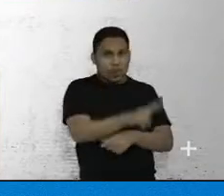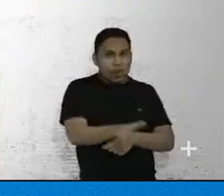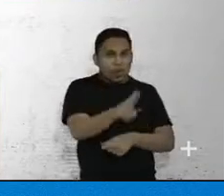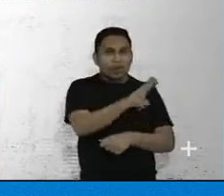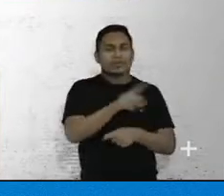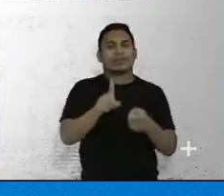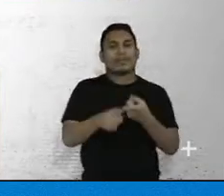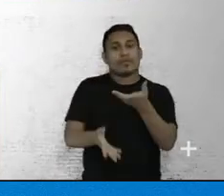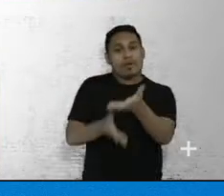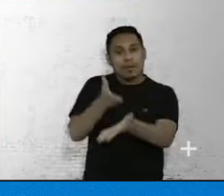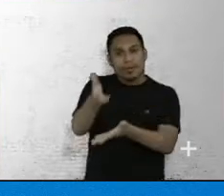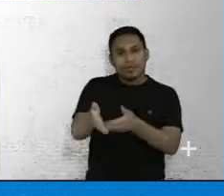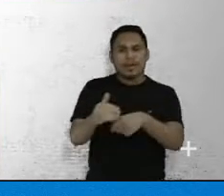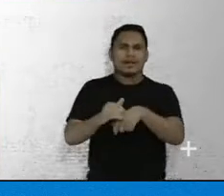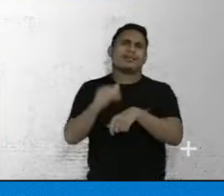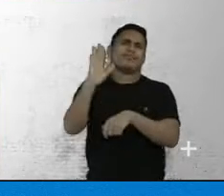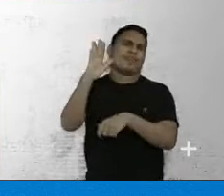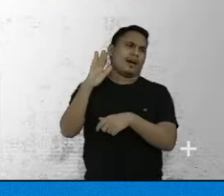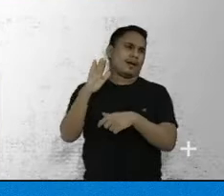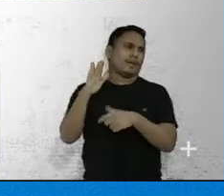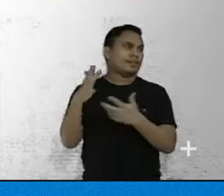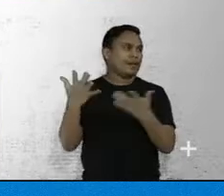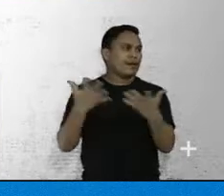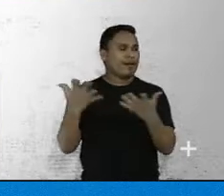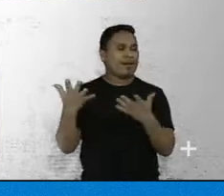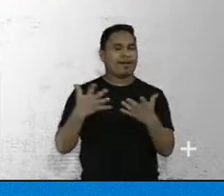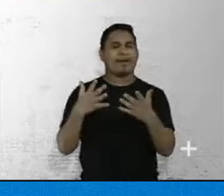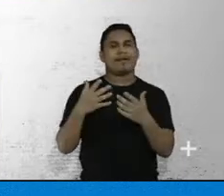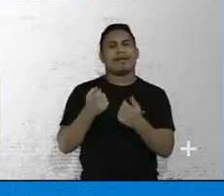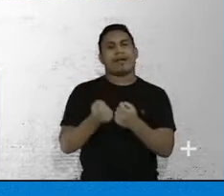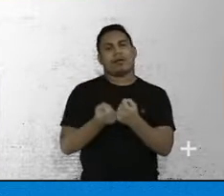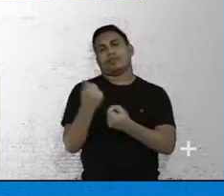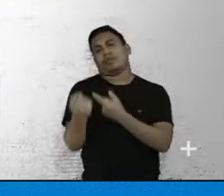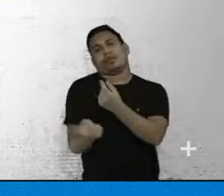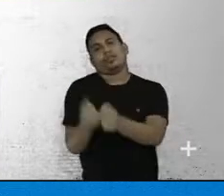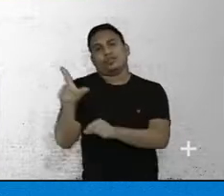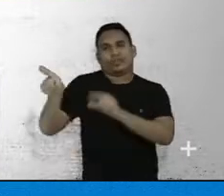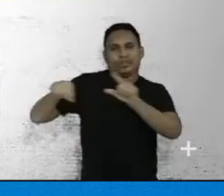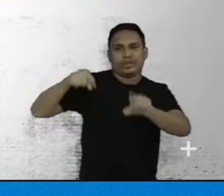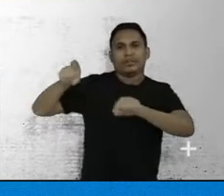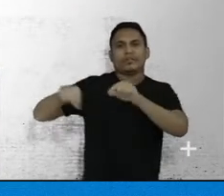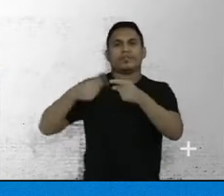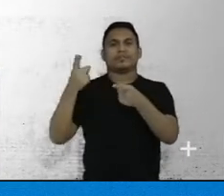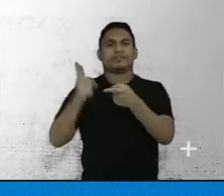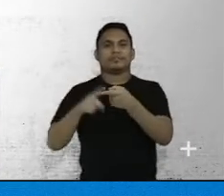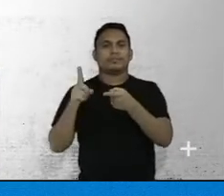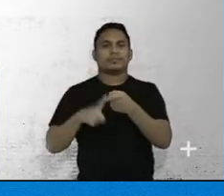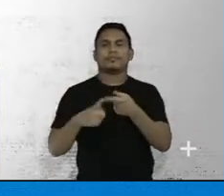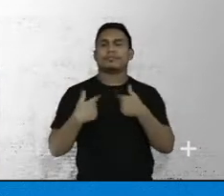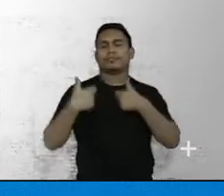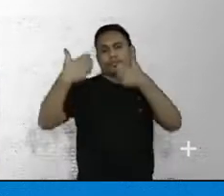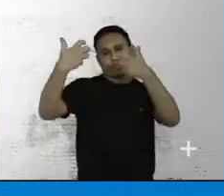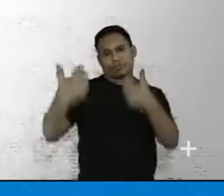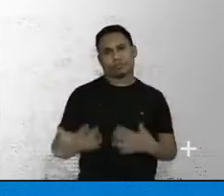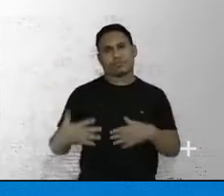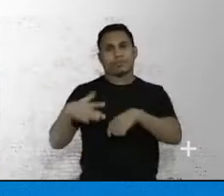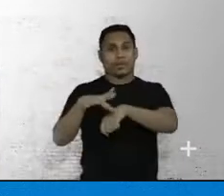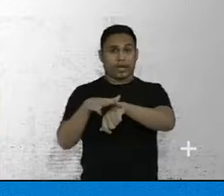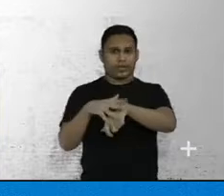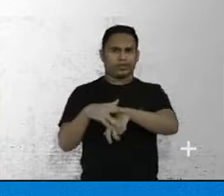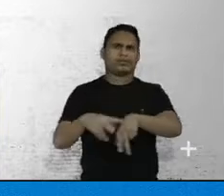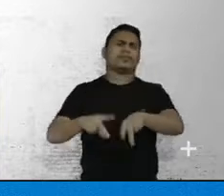mais funcional ou alternativa, enfim, um novo olhar a respeito de uma doença muito antiga,